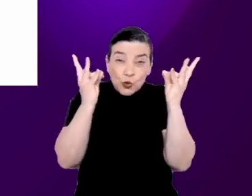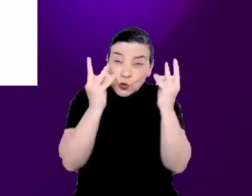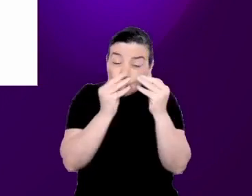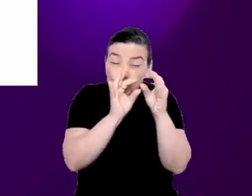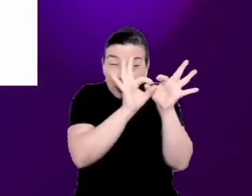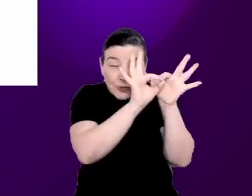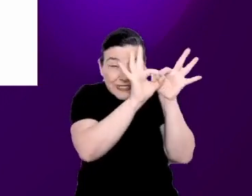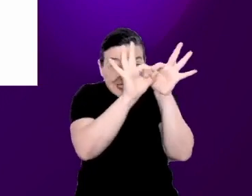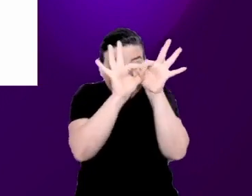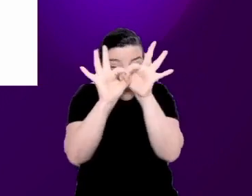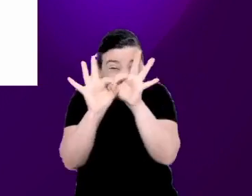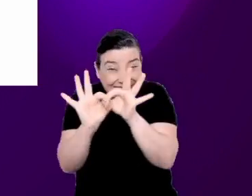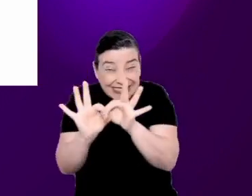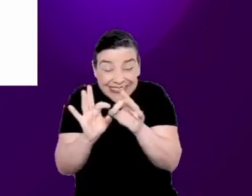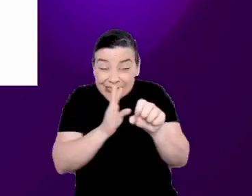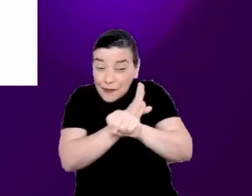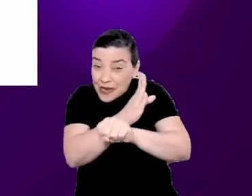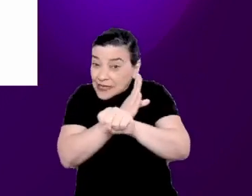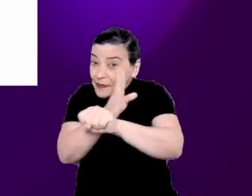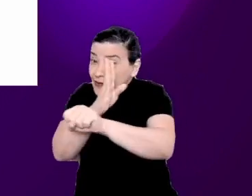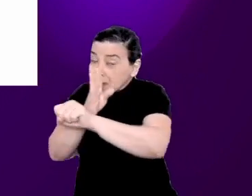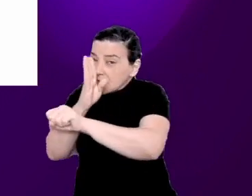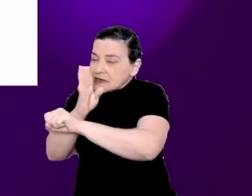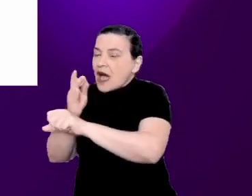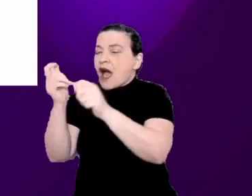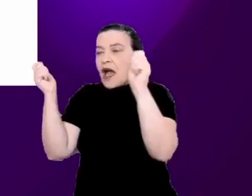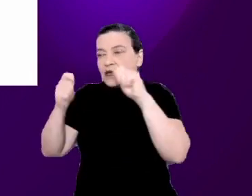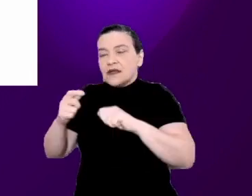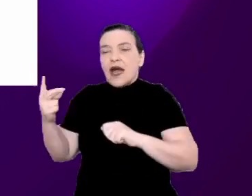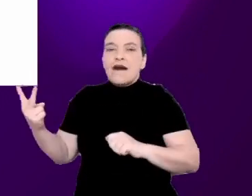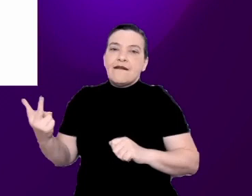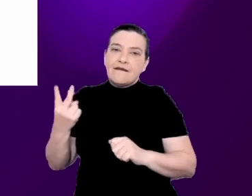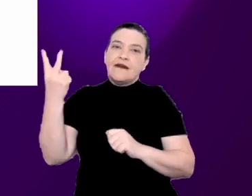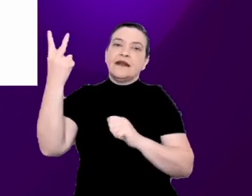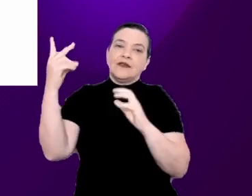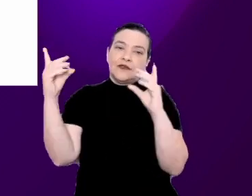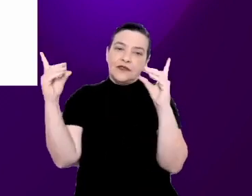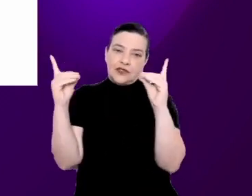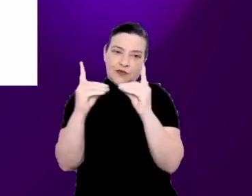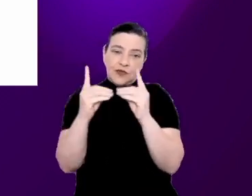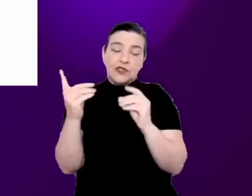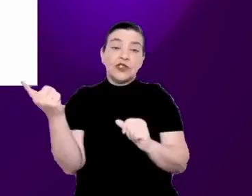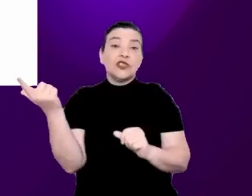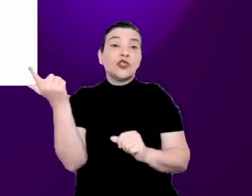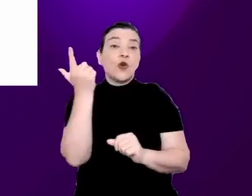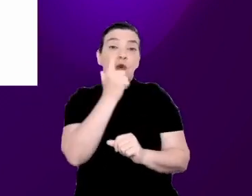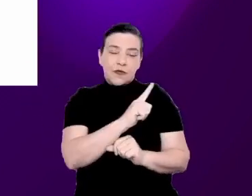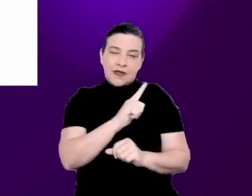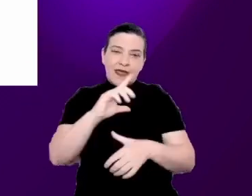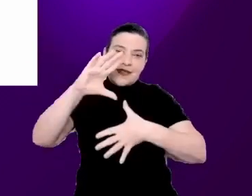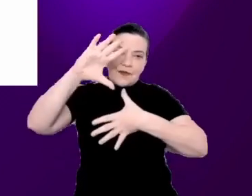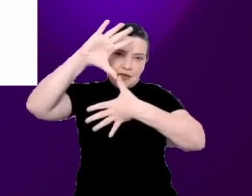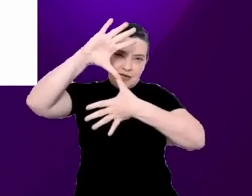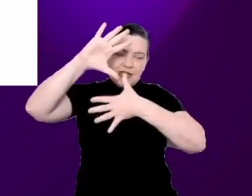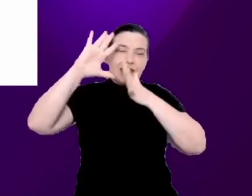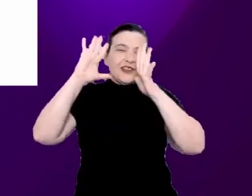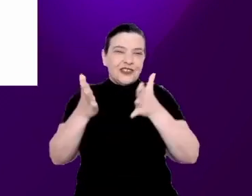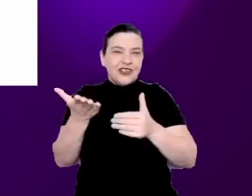com qualidade e com valor. E aí a gente chega na nossa equação de valor do Américas, que já foi abordada